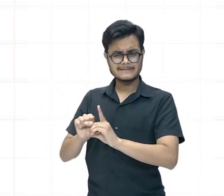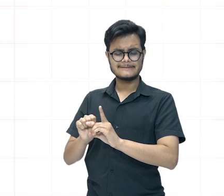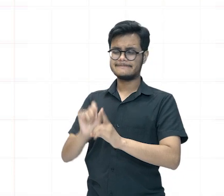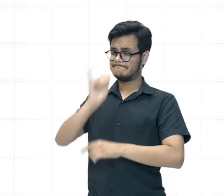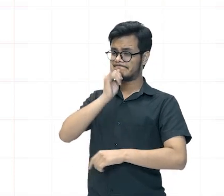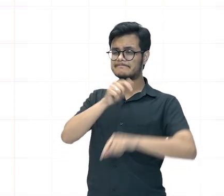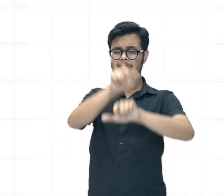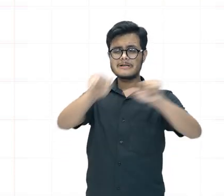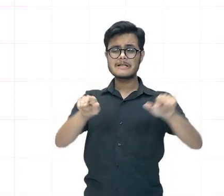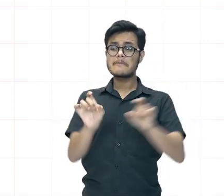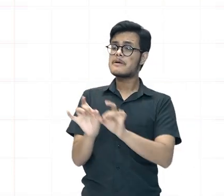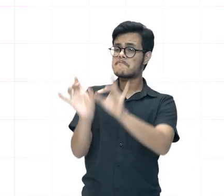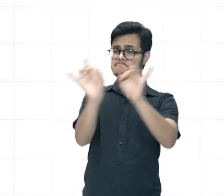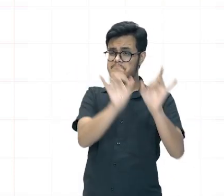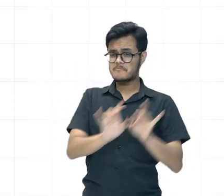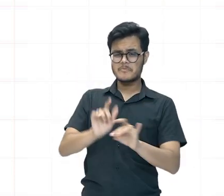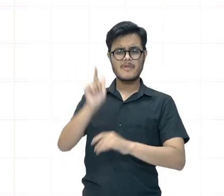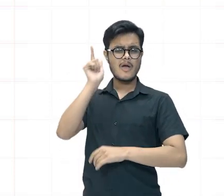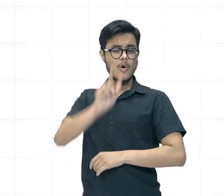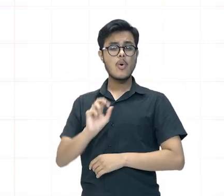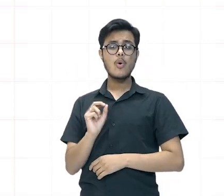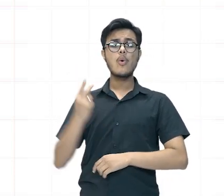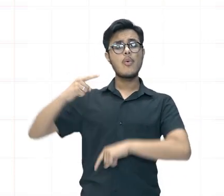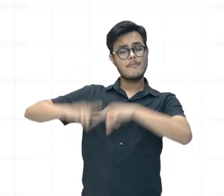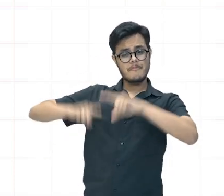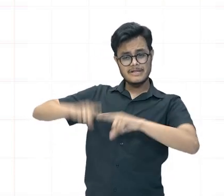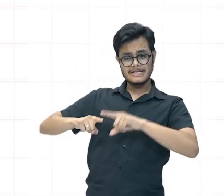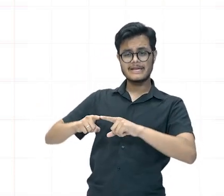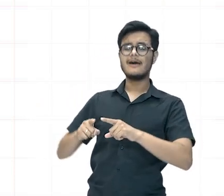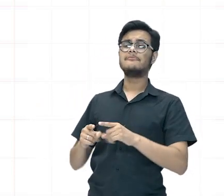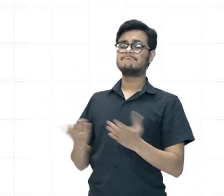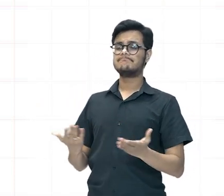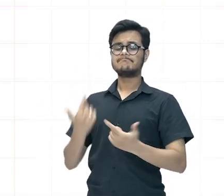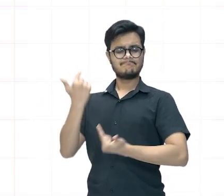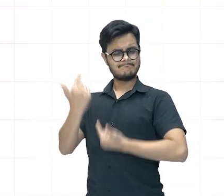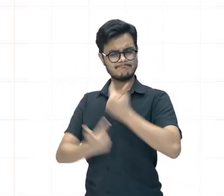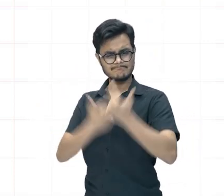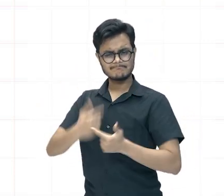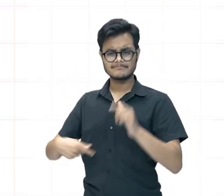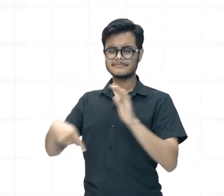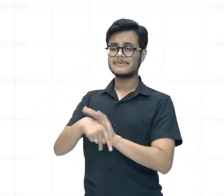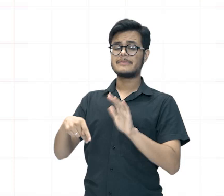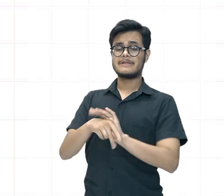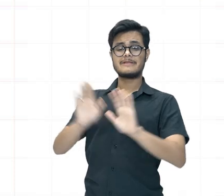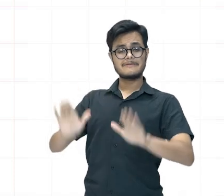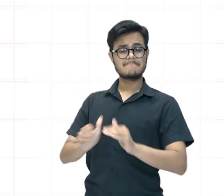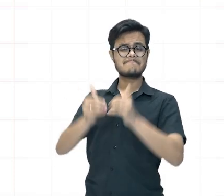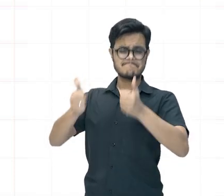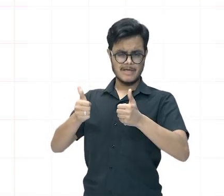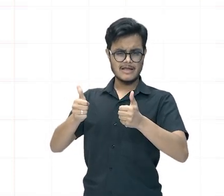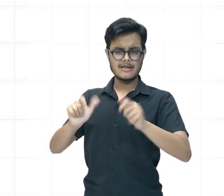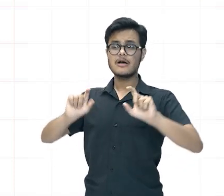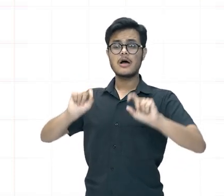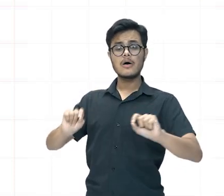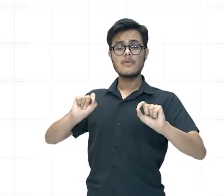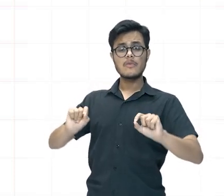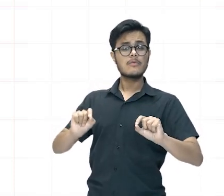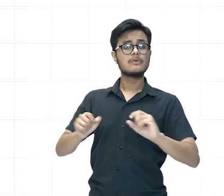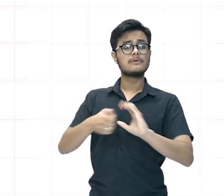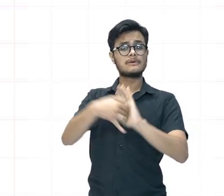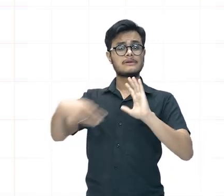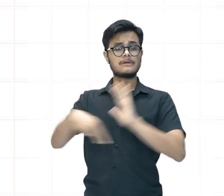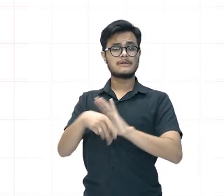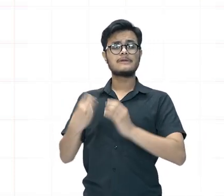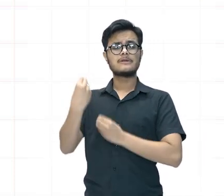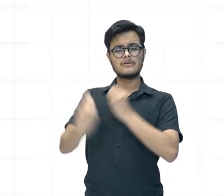cada mercadoria produzida ou cada tarefa realizada servirá de alguma forma para configurar o